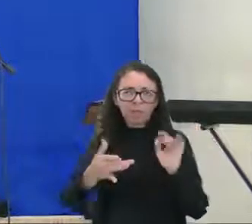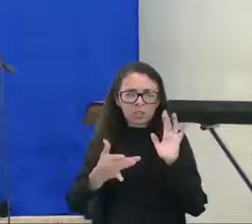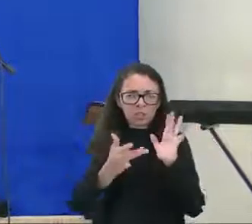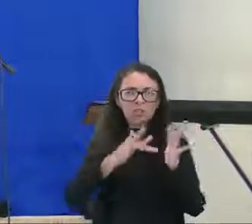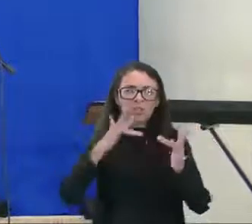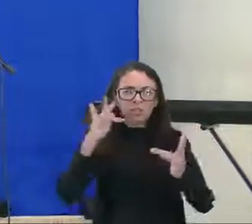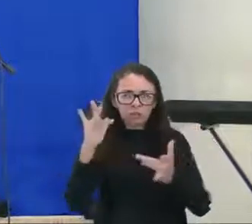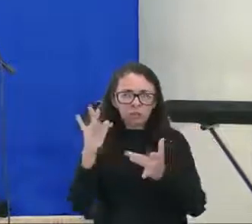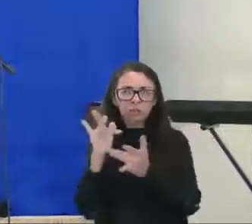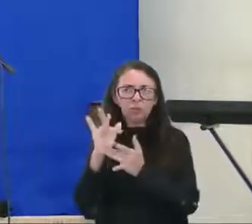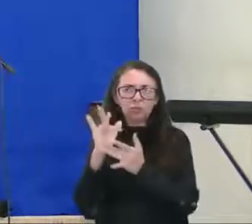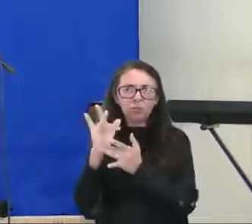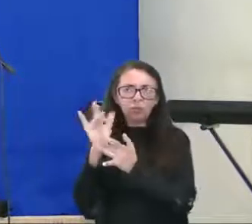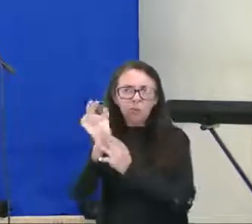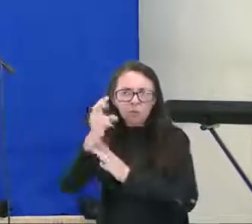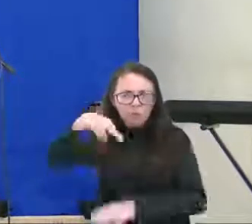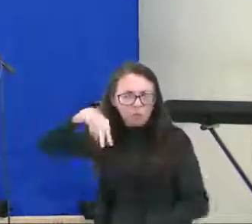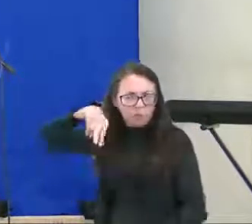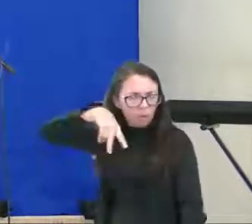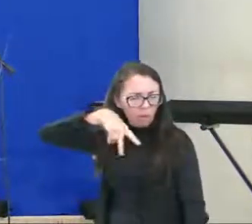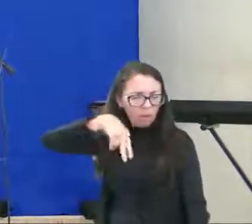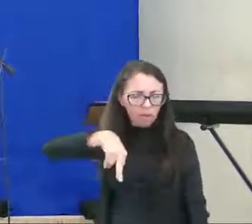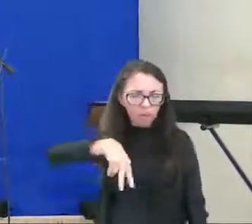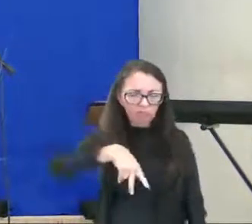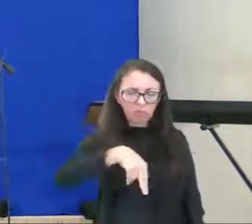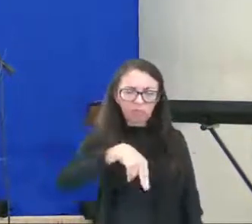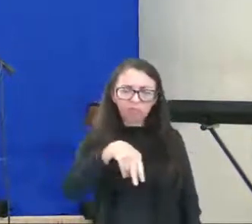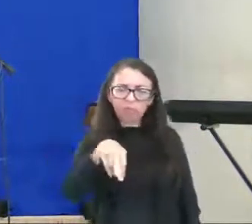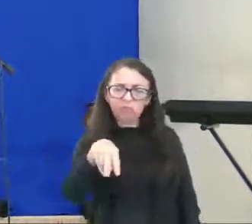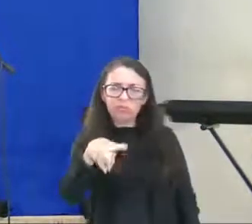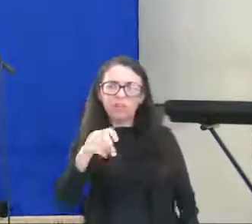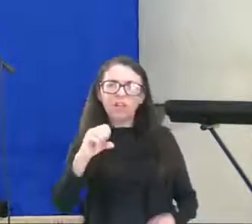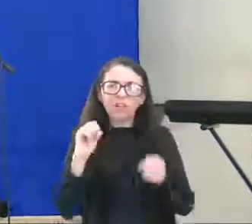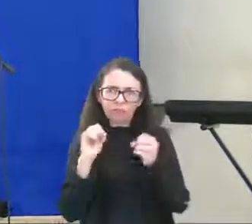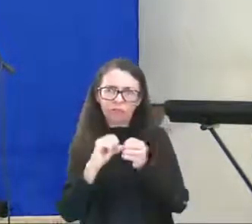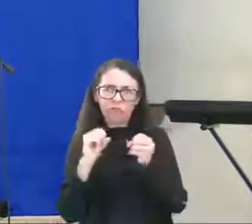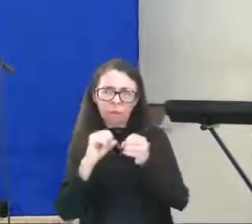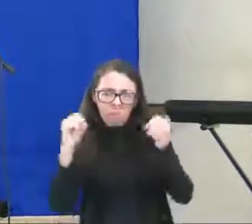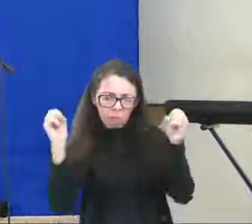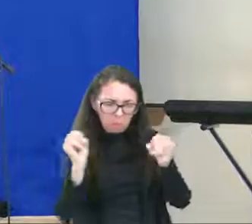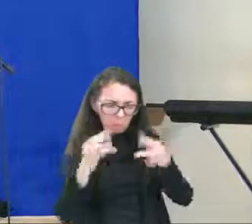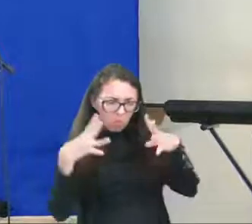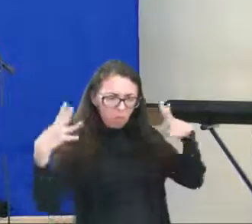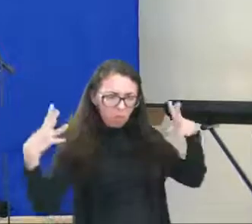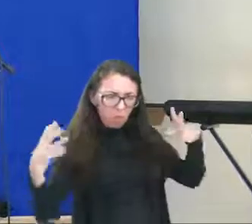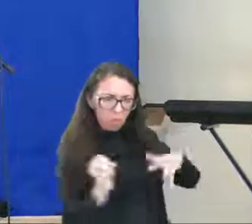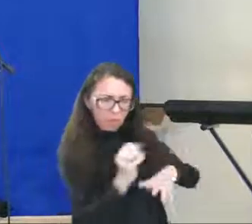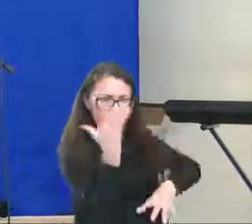e trabalhava por meio dele para realizar os seus propósitos.